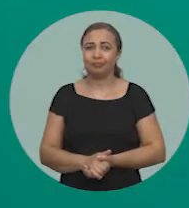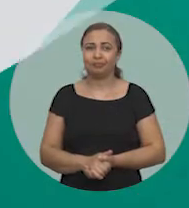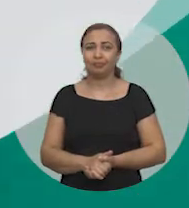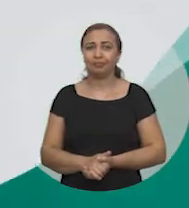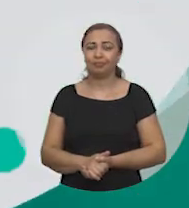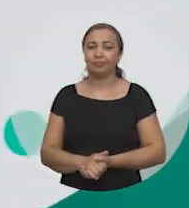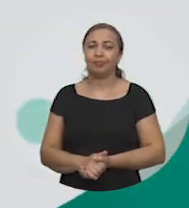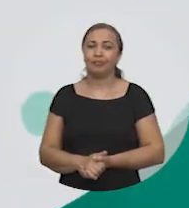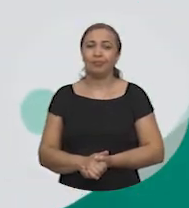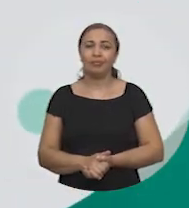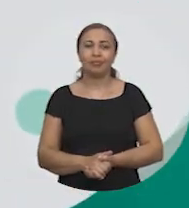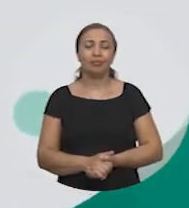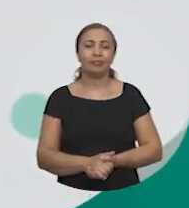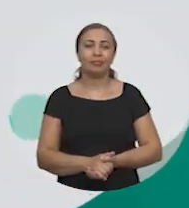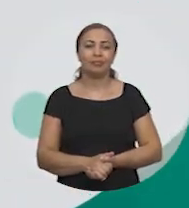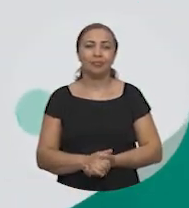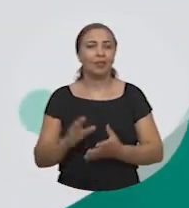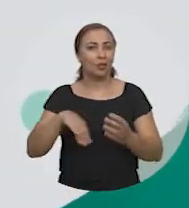e